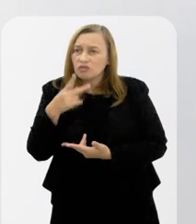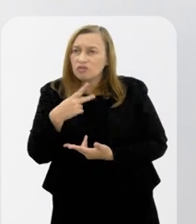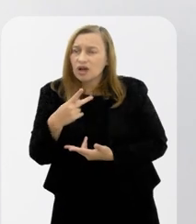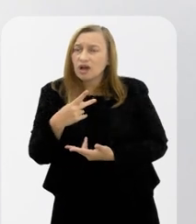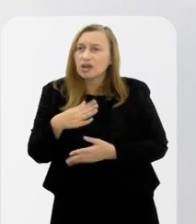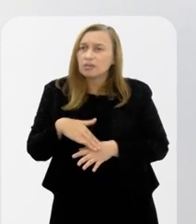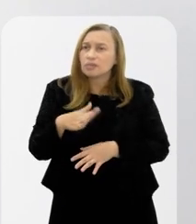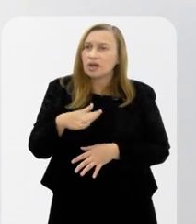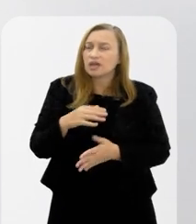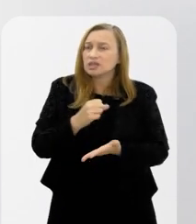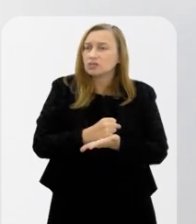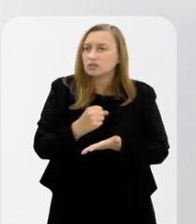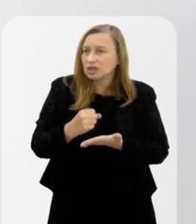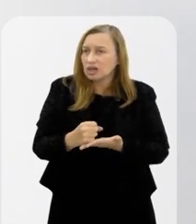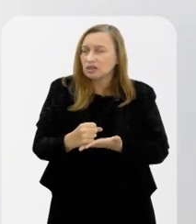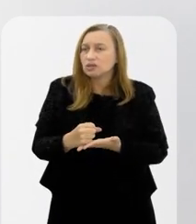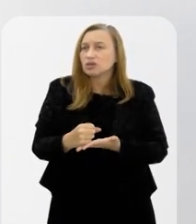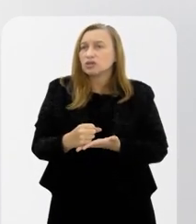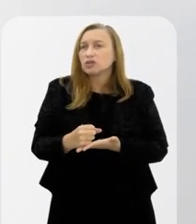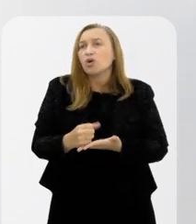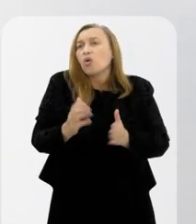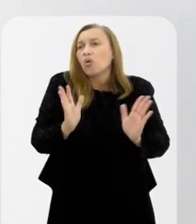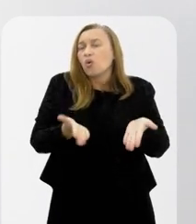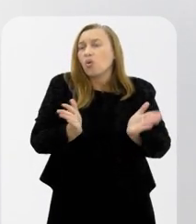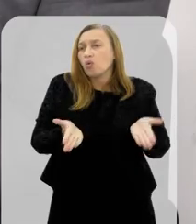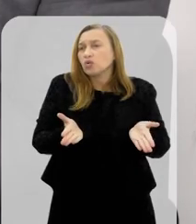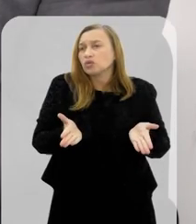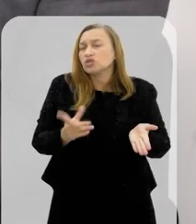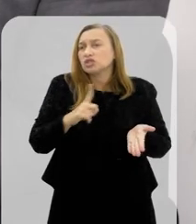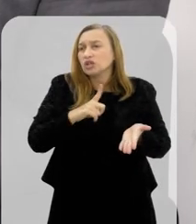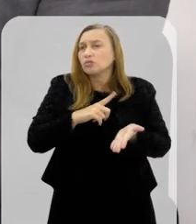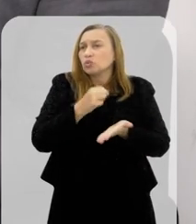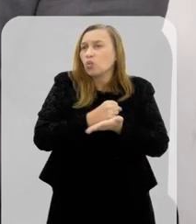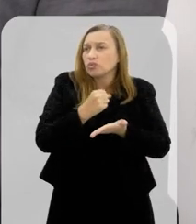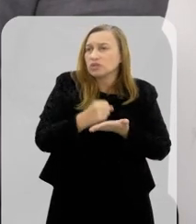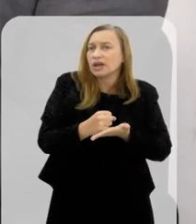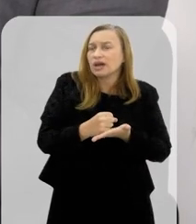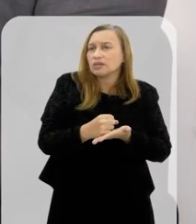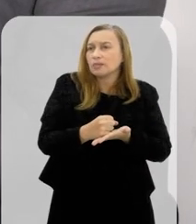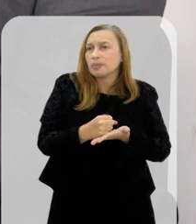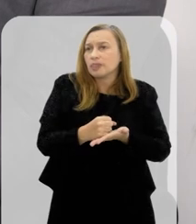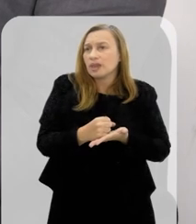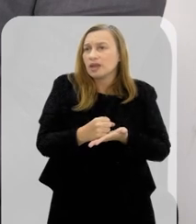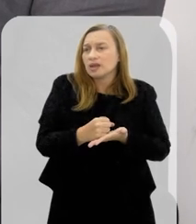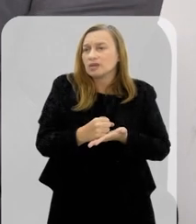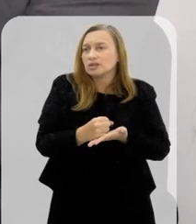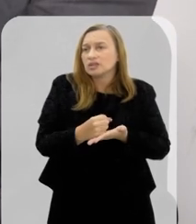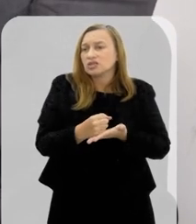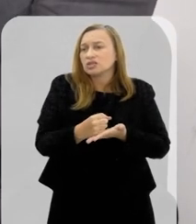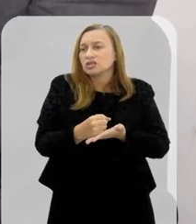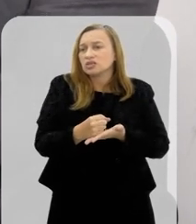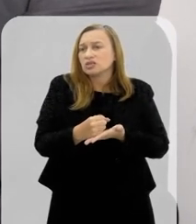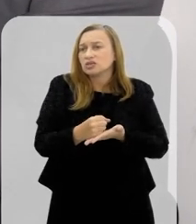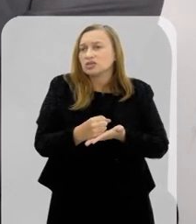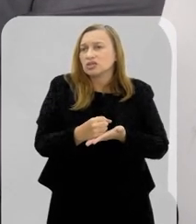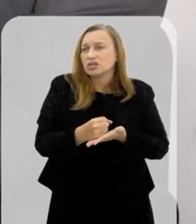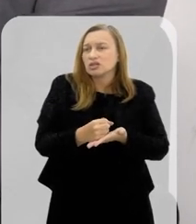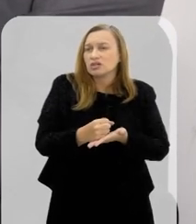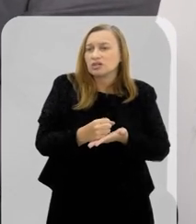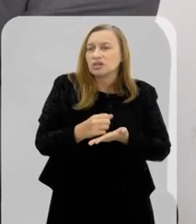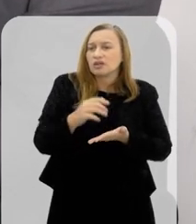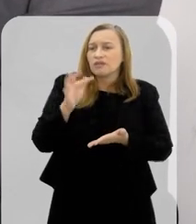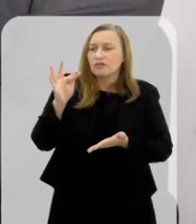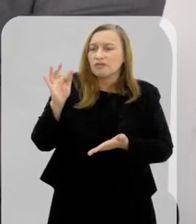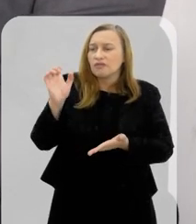se fala muito na teoria dos contratos que hoje nós temos o Esse contrato né A internet das coisas o